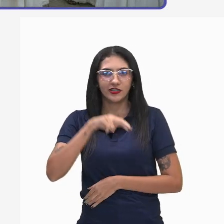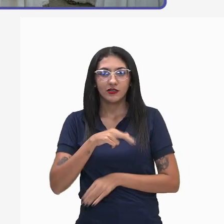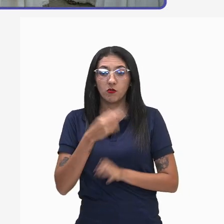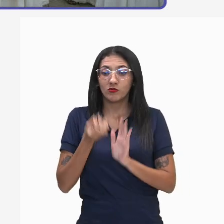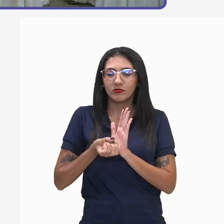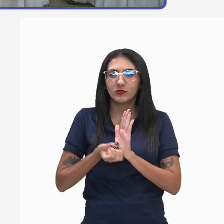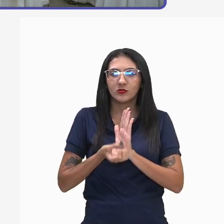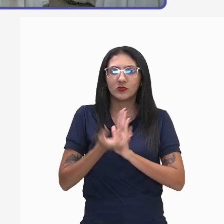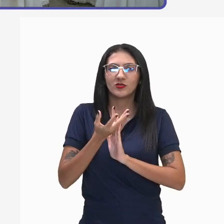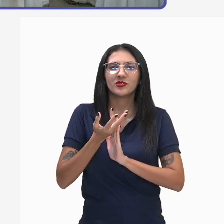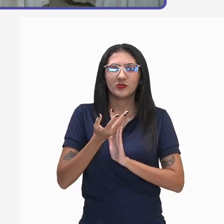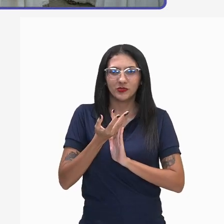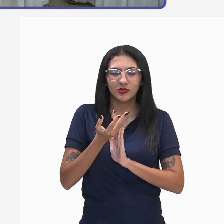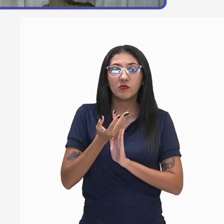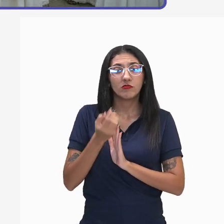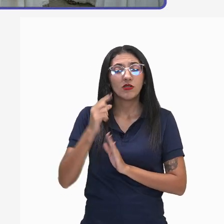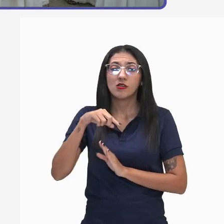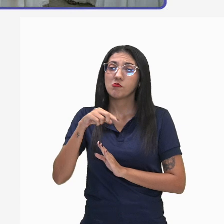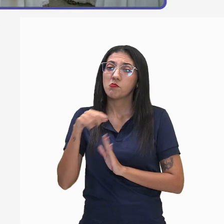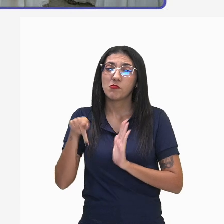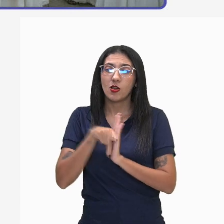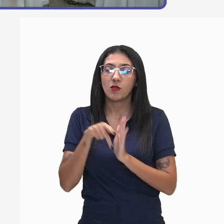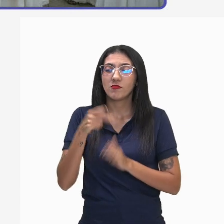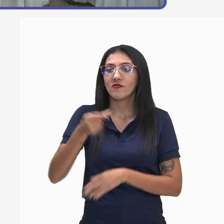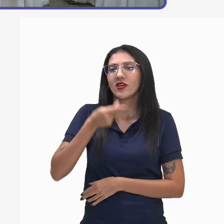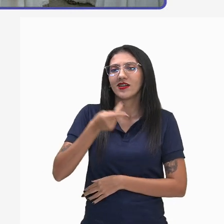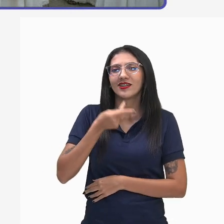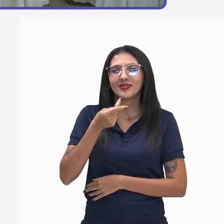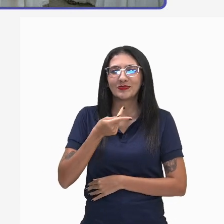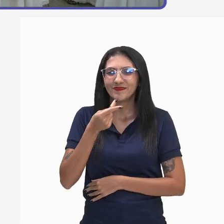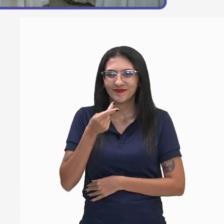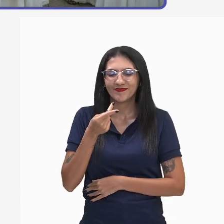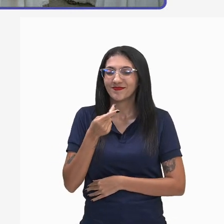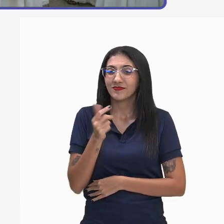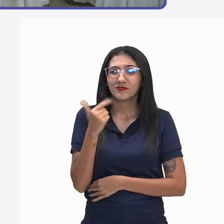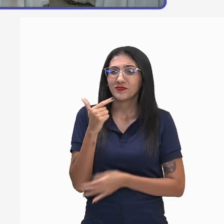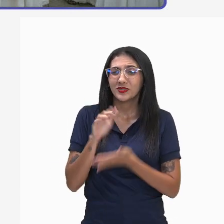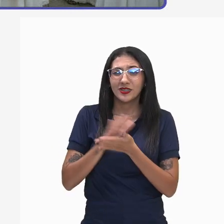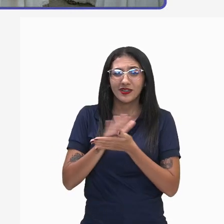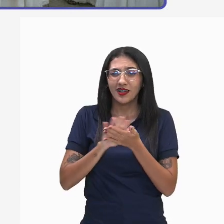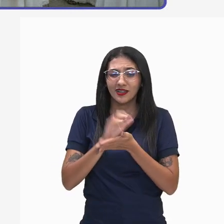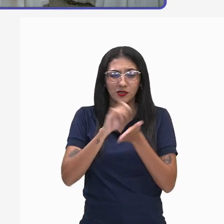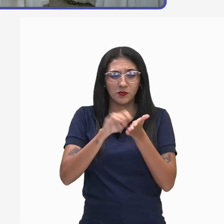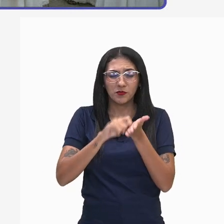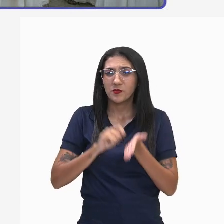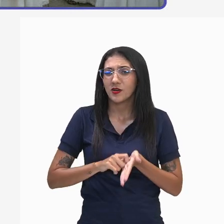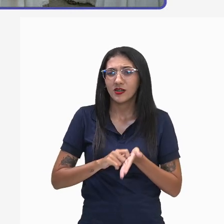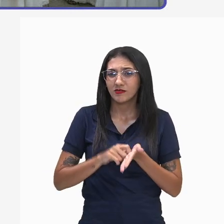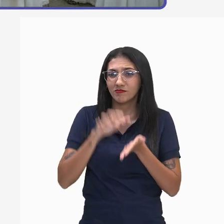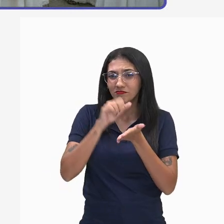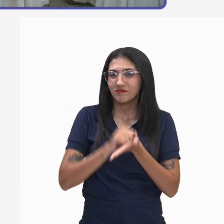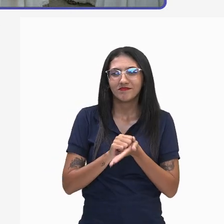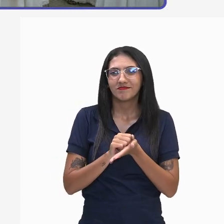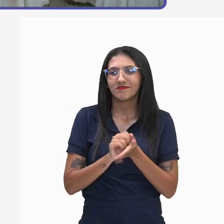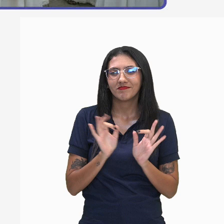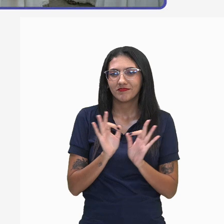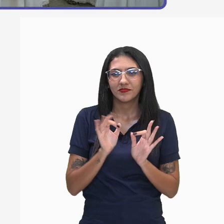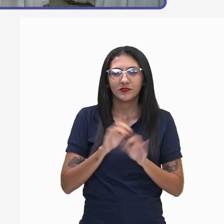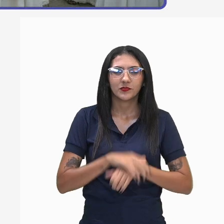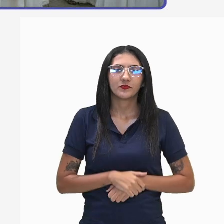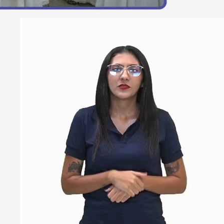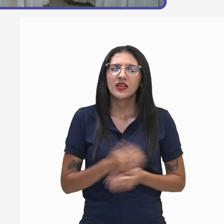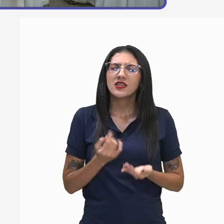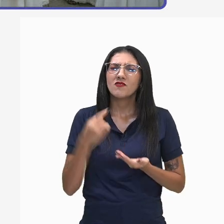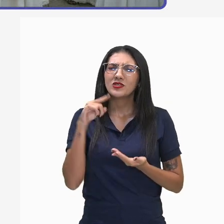formarem, no início eram orais, ou seja, não possuíam nenhum tipo de escritura sagrada. Aí você pergunta,